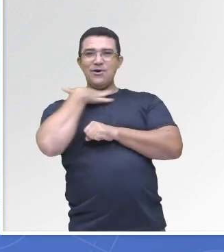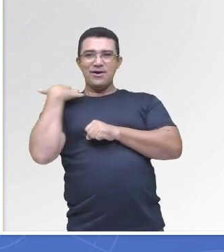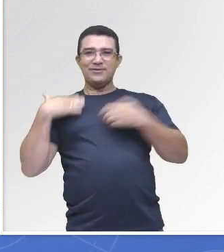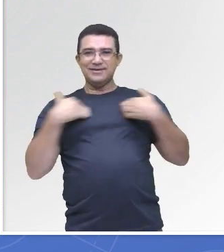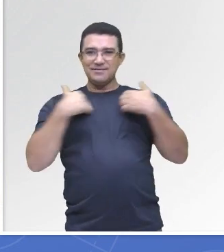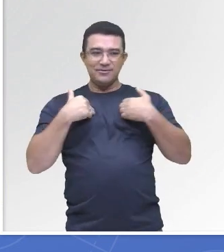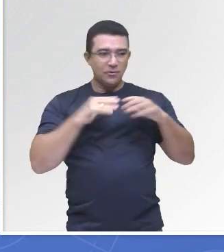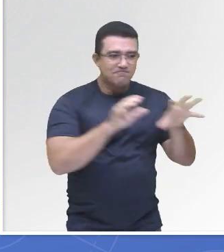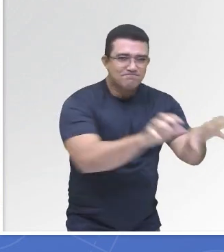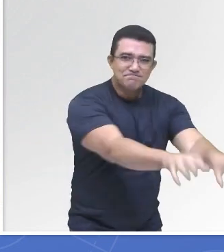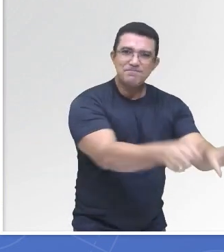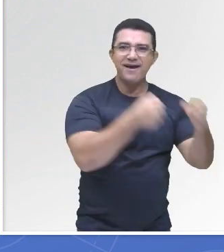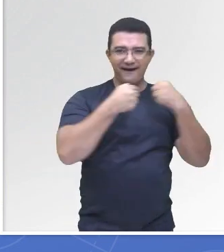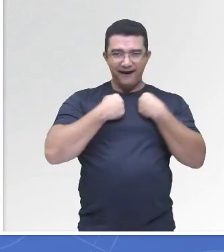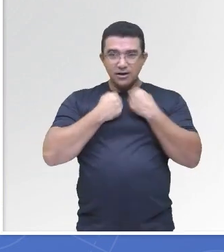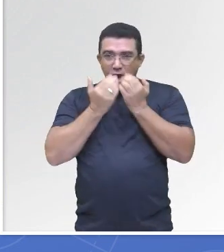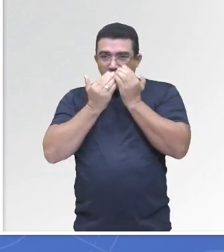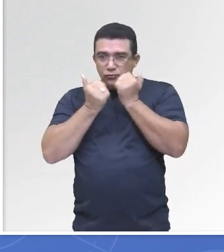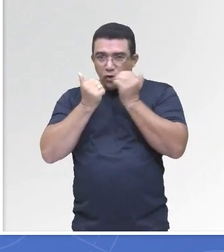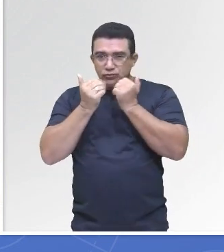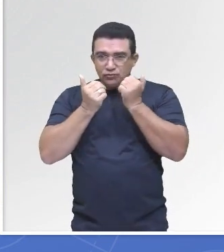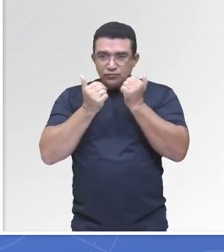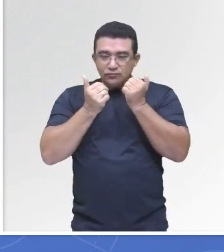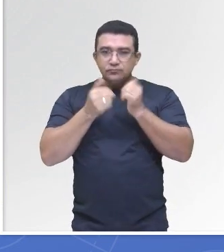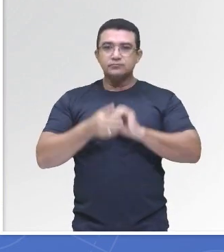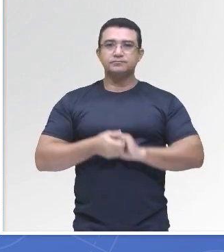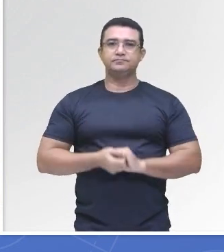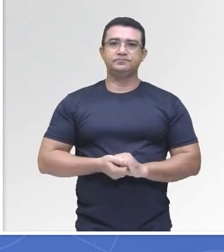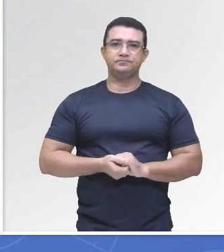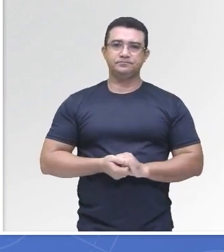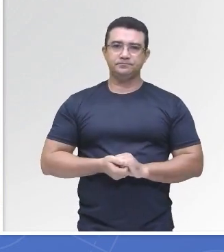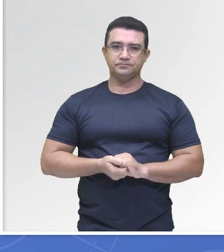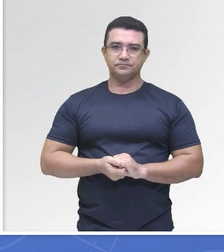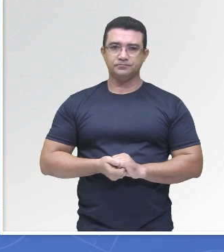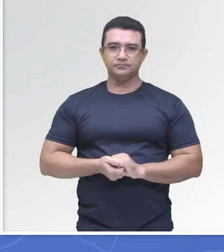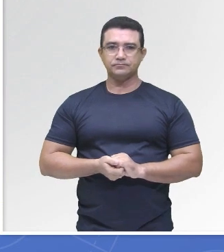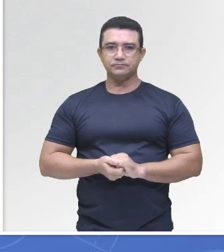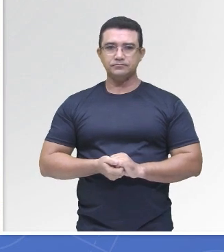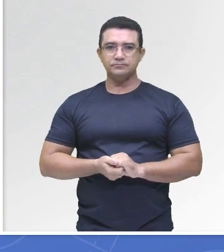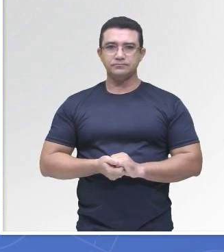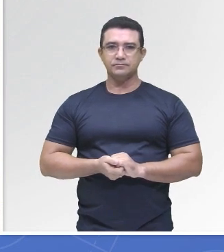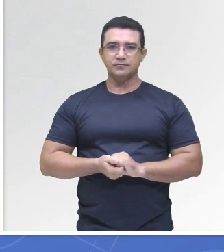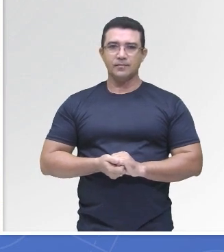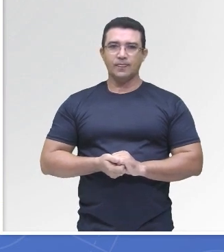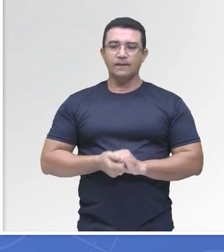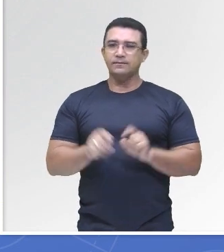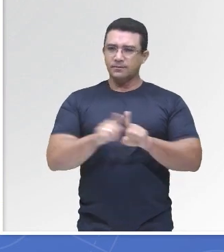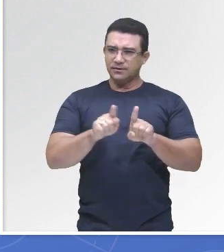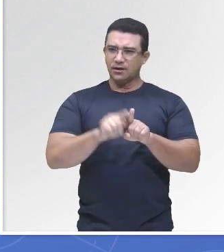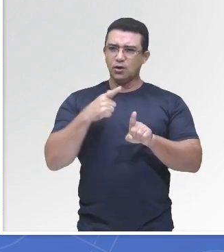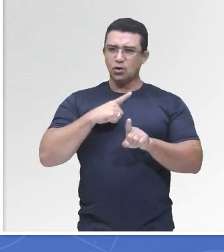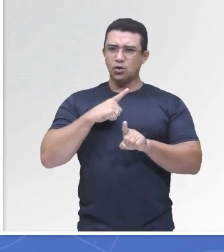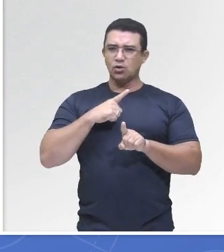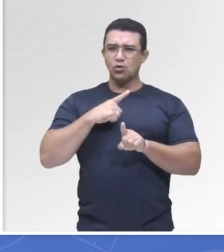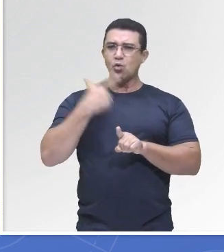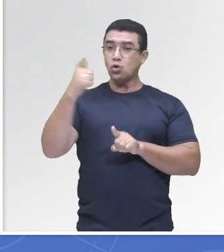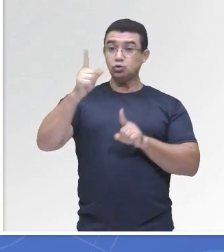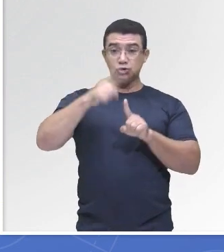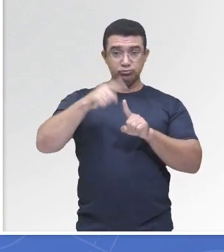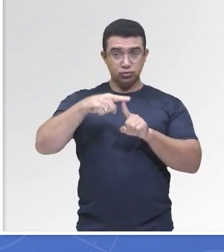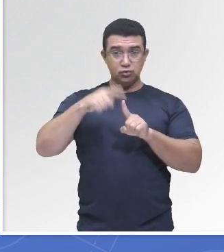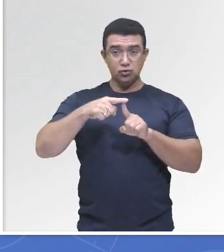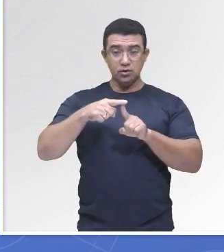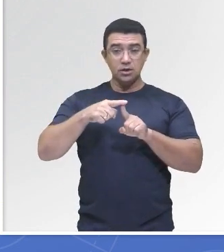certo? Logo ali, mais à frente dele, a gente vai ter outra espécie muito